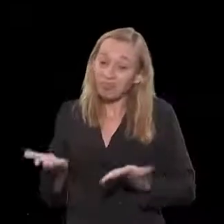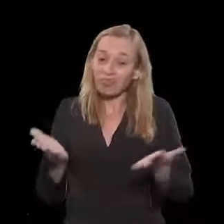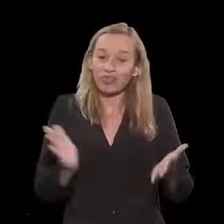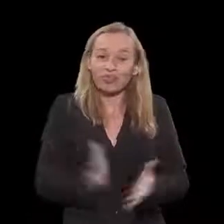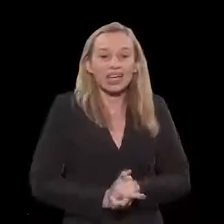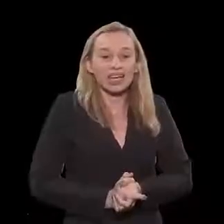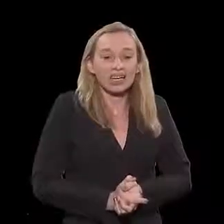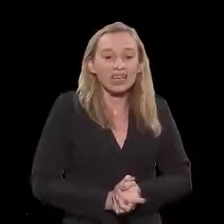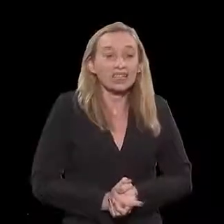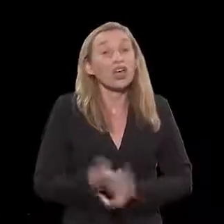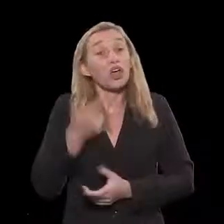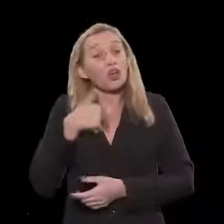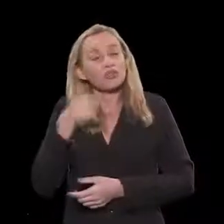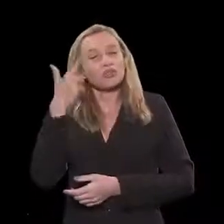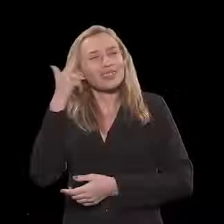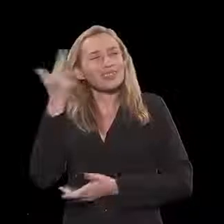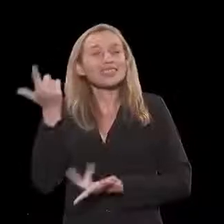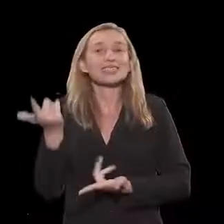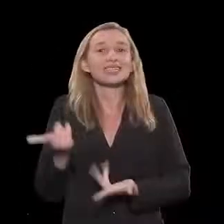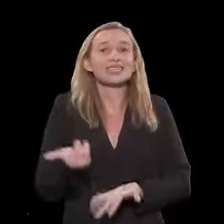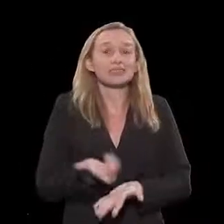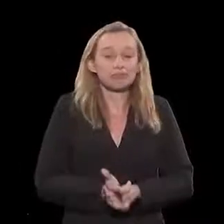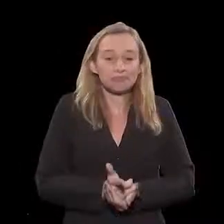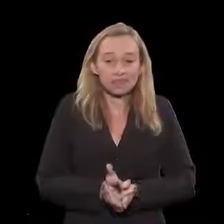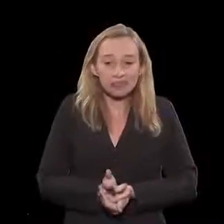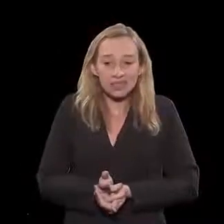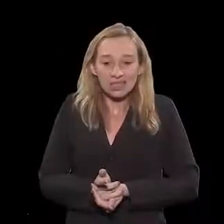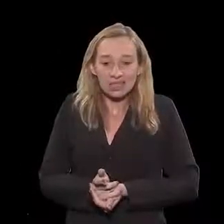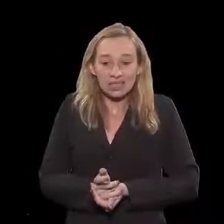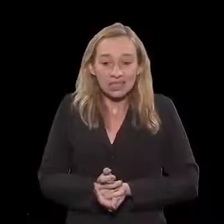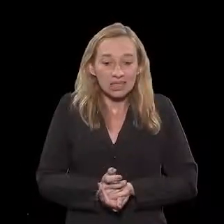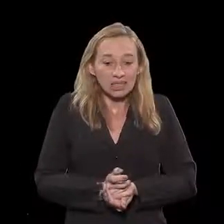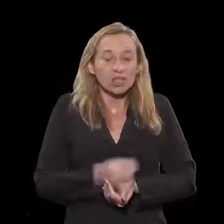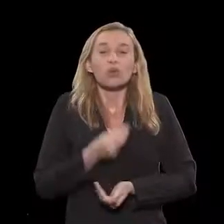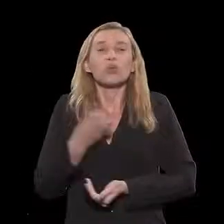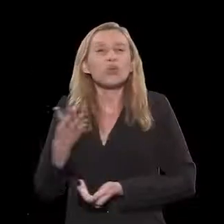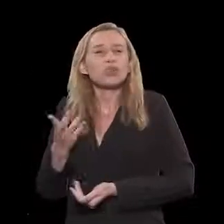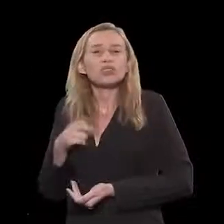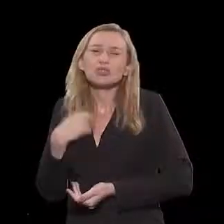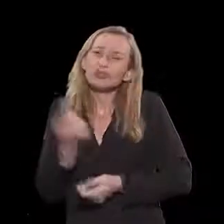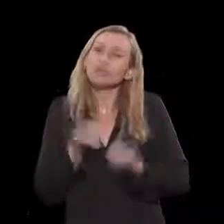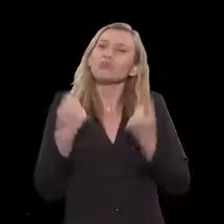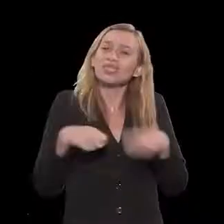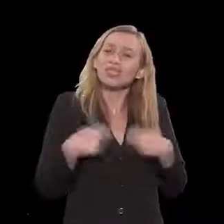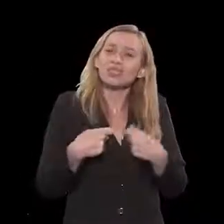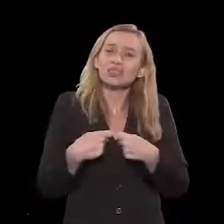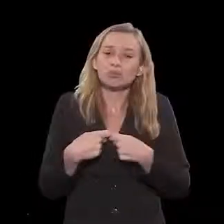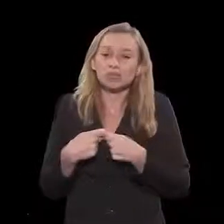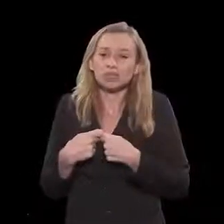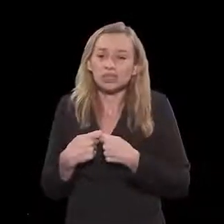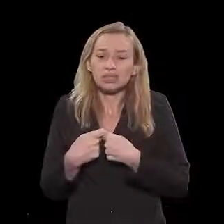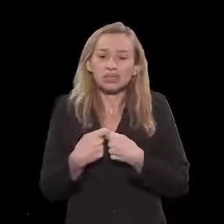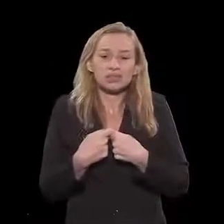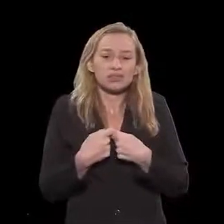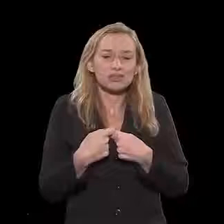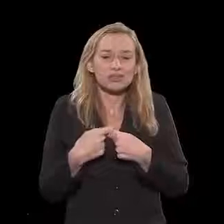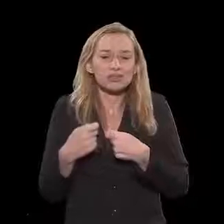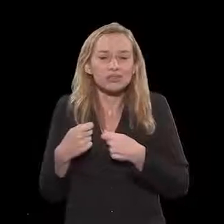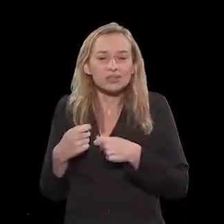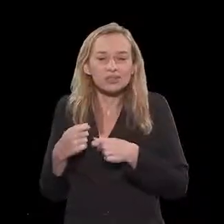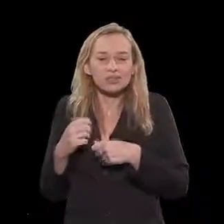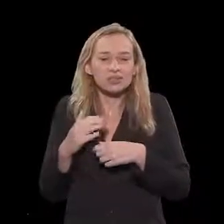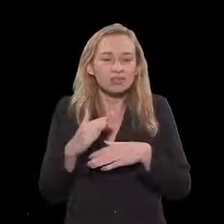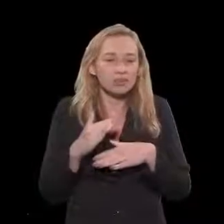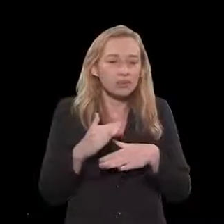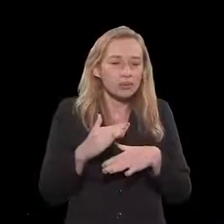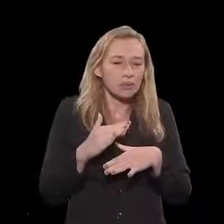Pois eu fico pensando o quanto que a gente ainda precisa ficar